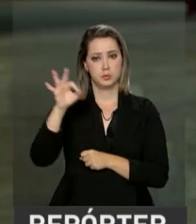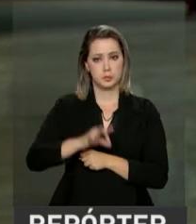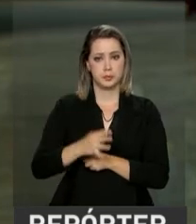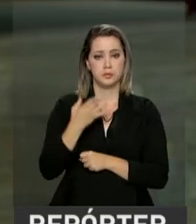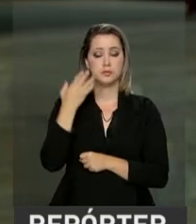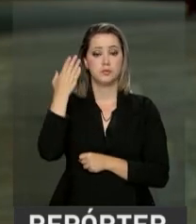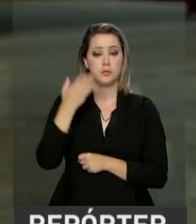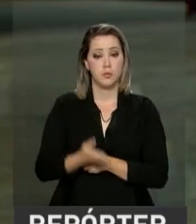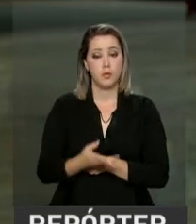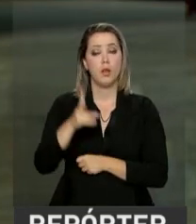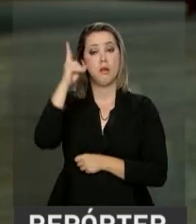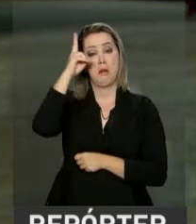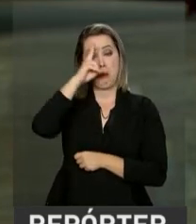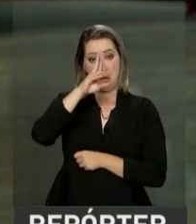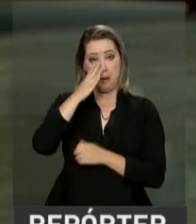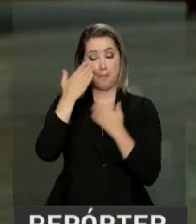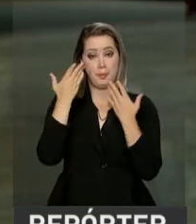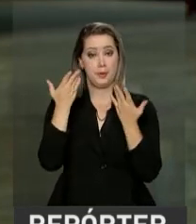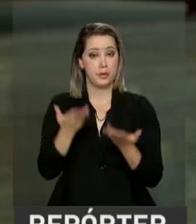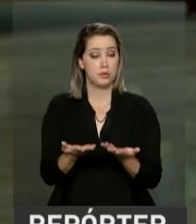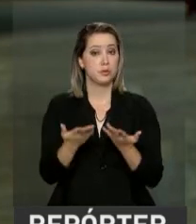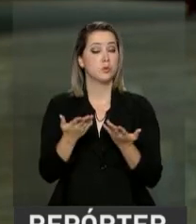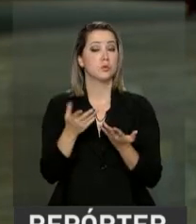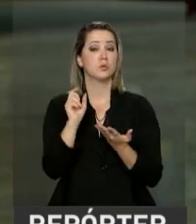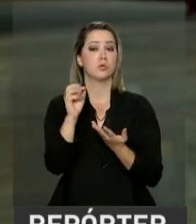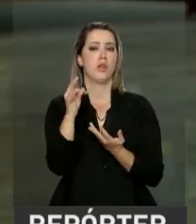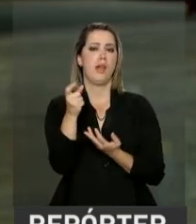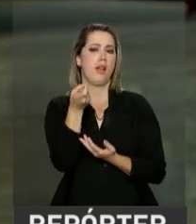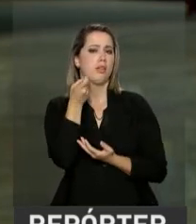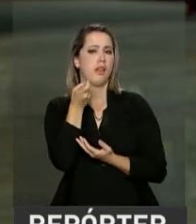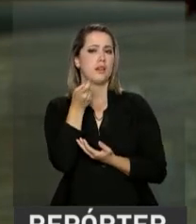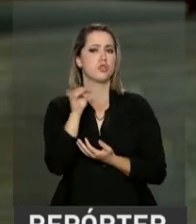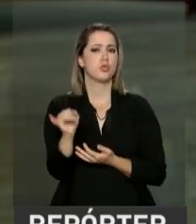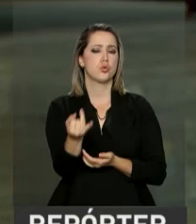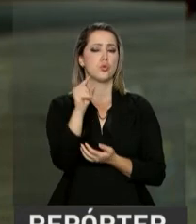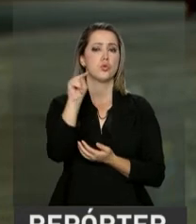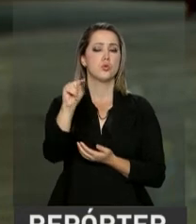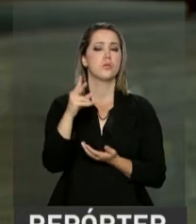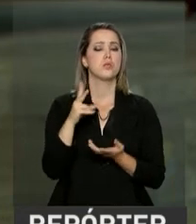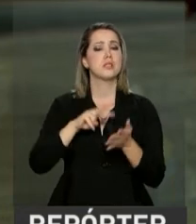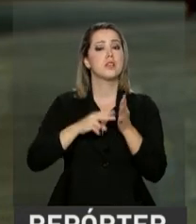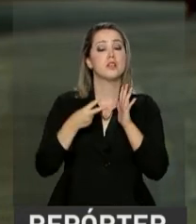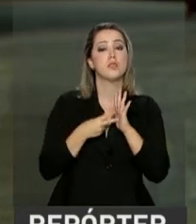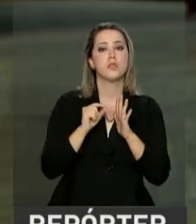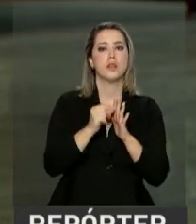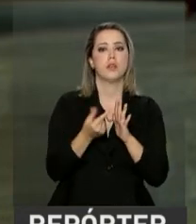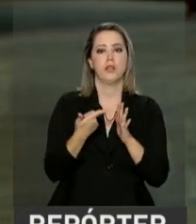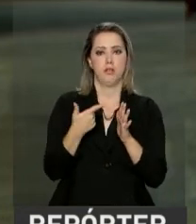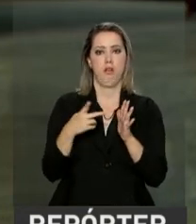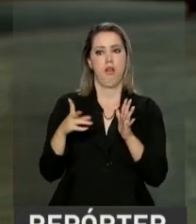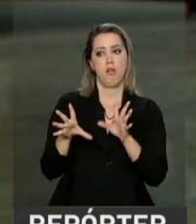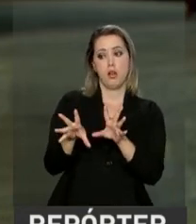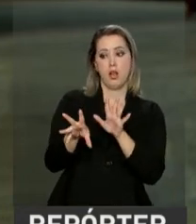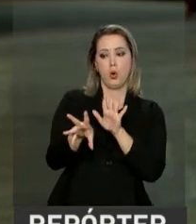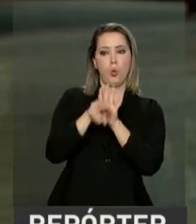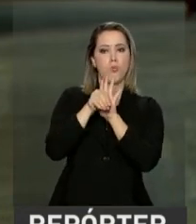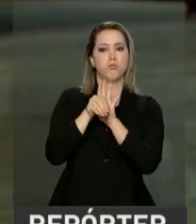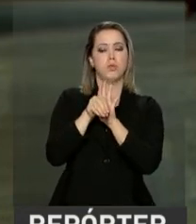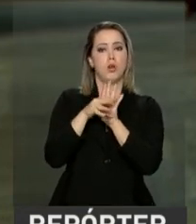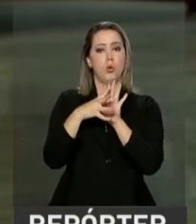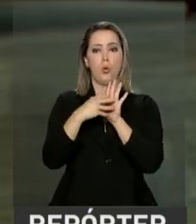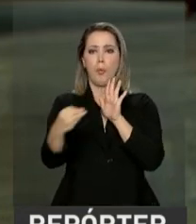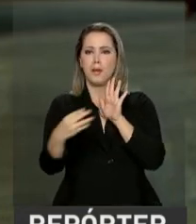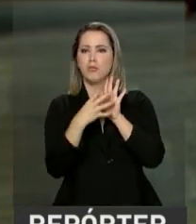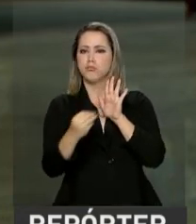4,5%. Lembrando que a taxa básica de juros, ela é uma referência para todas as outras taxas cobradas no mercado,